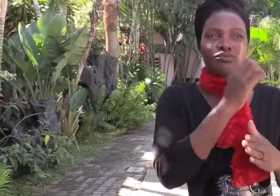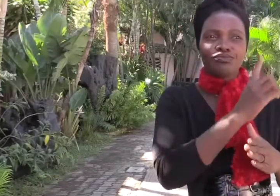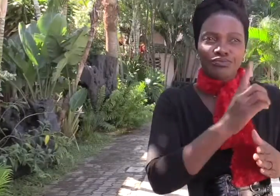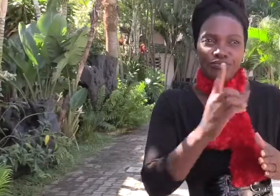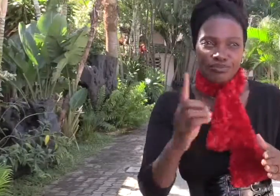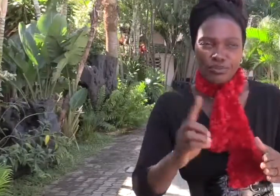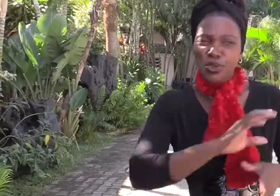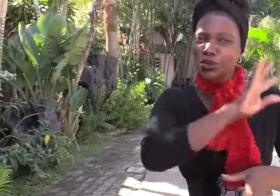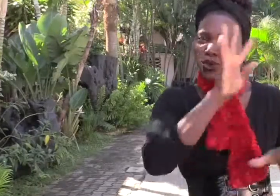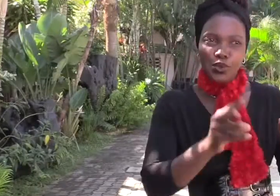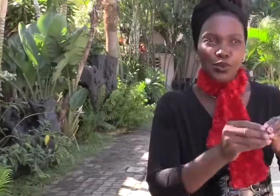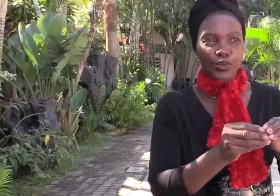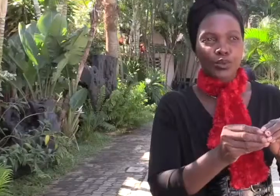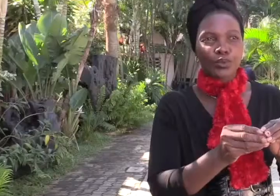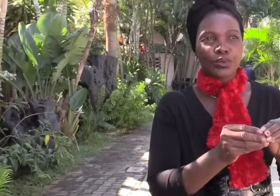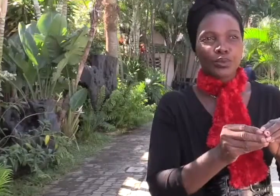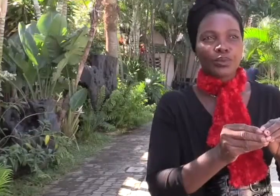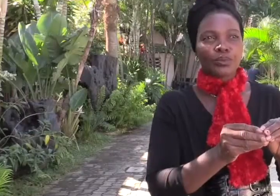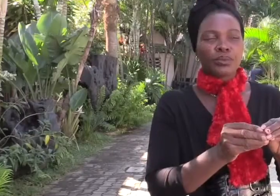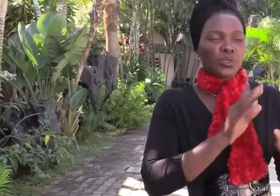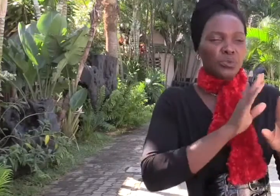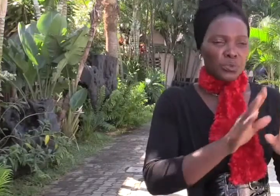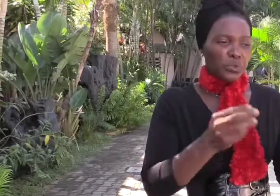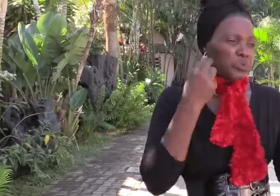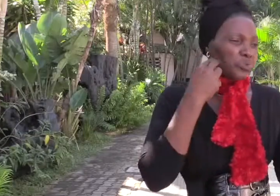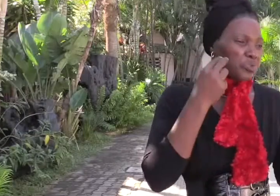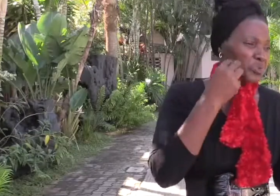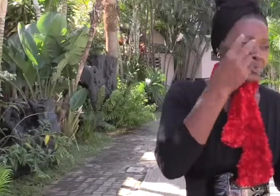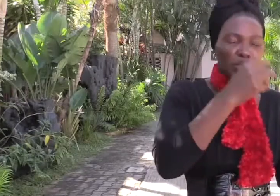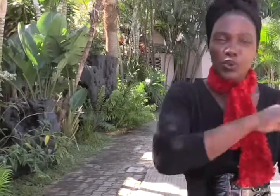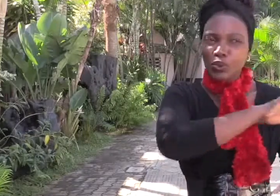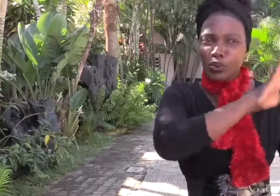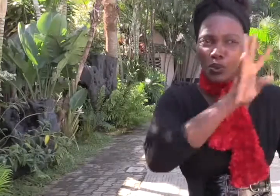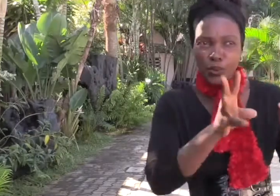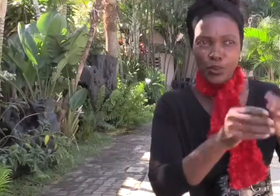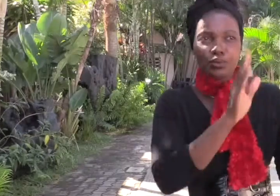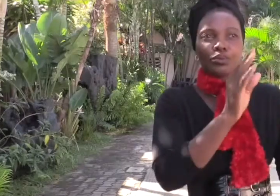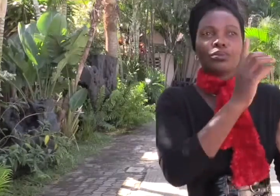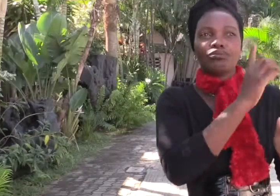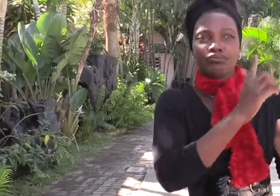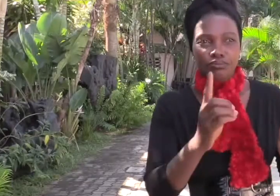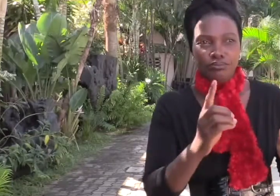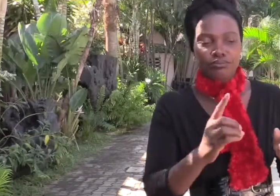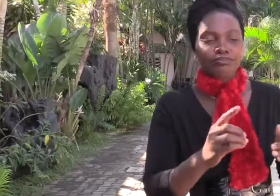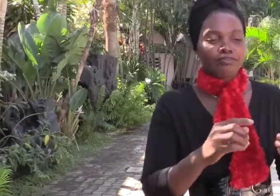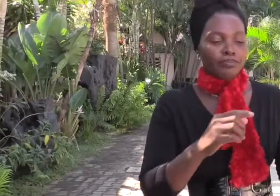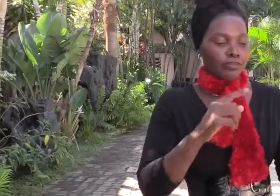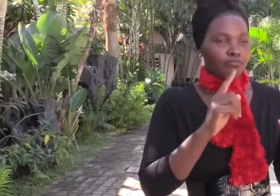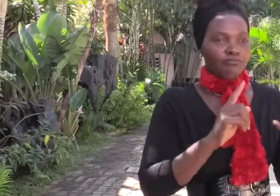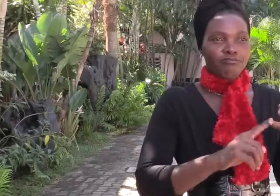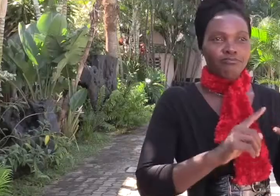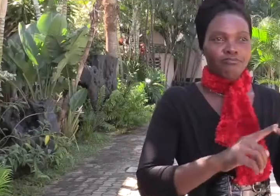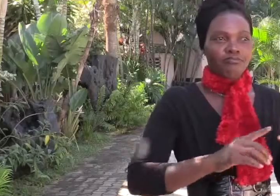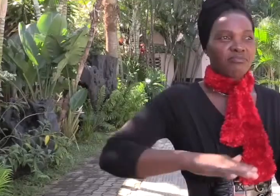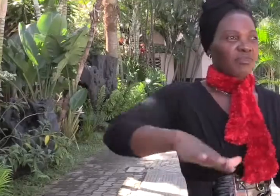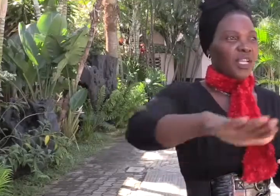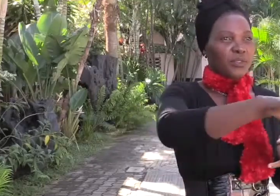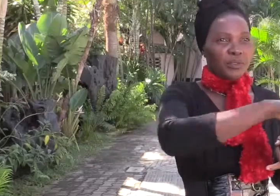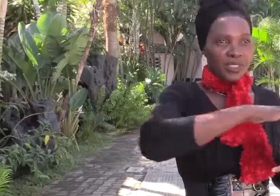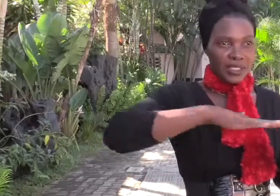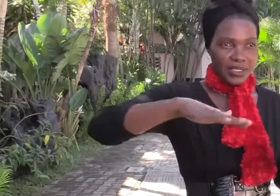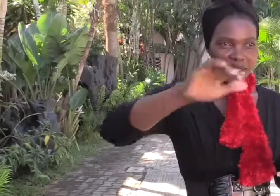A discriminação continua no seio da sociedade moçambicana, em relação à pessoa com